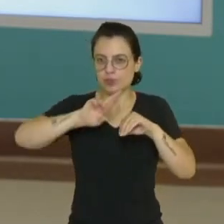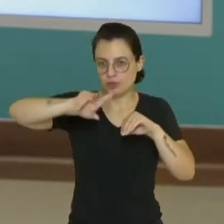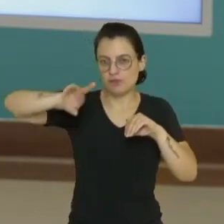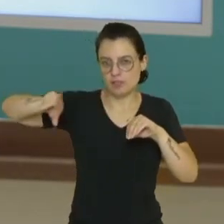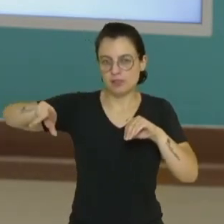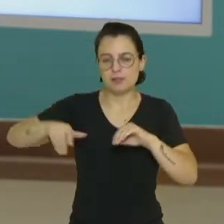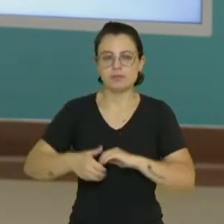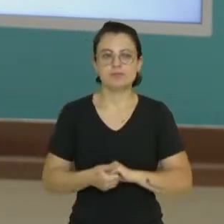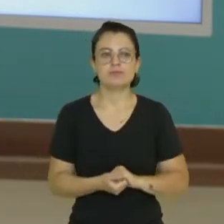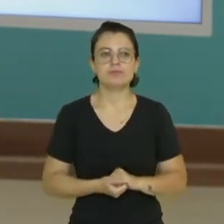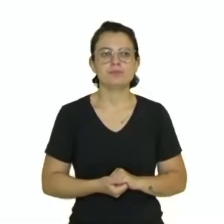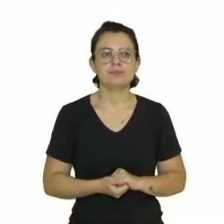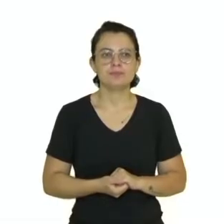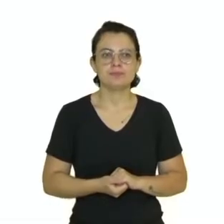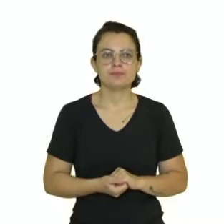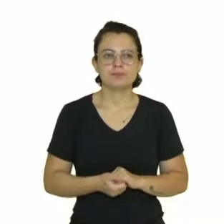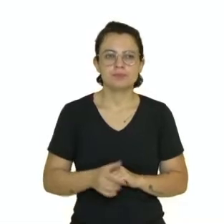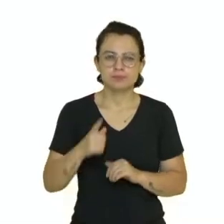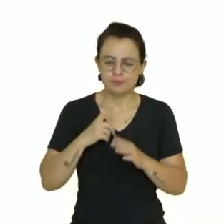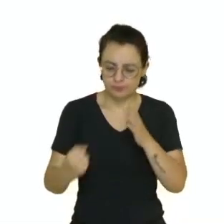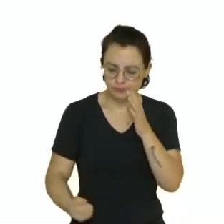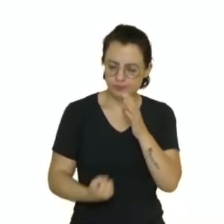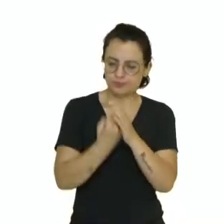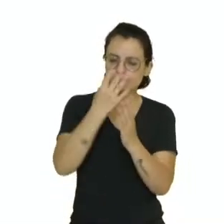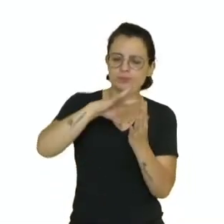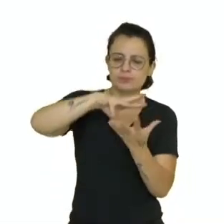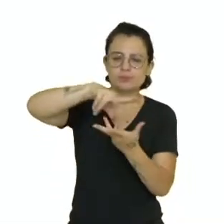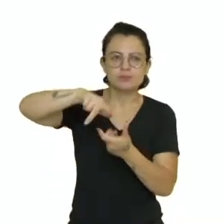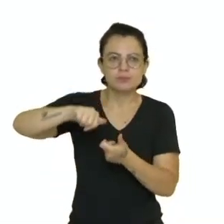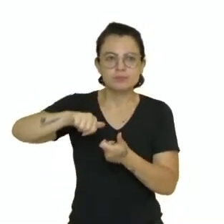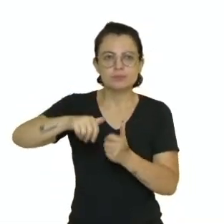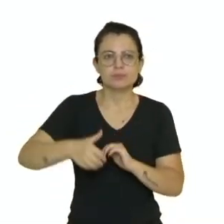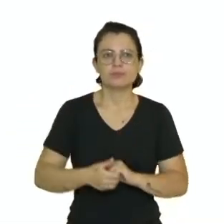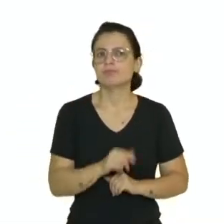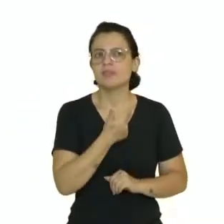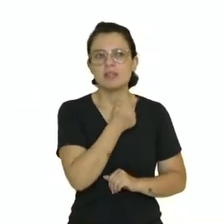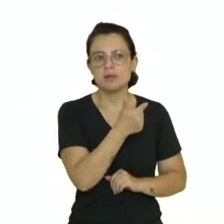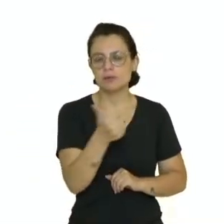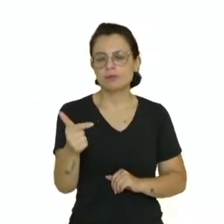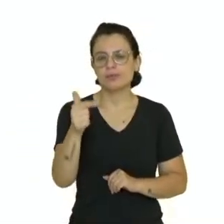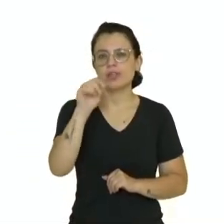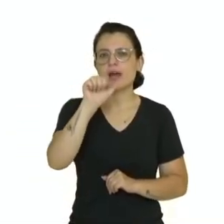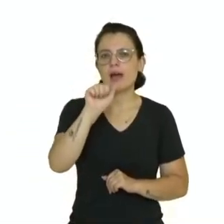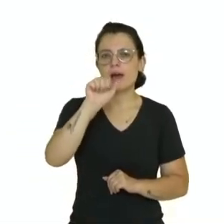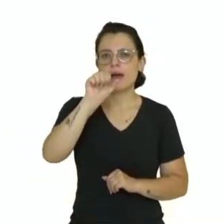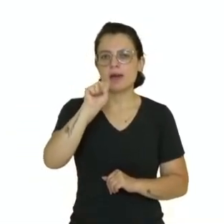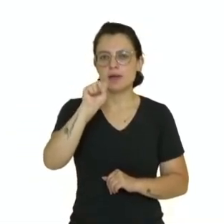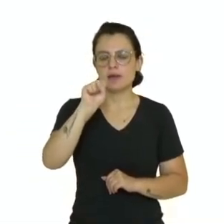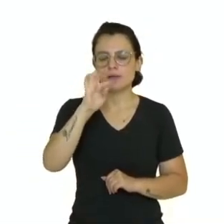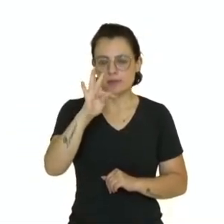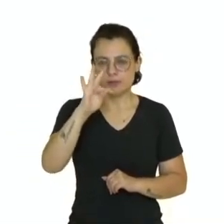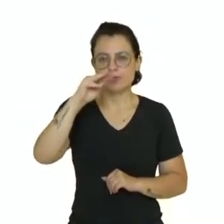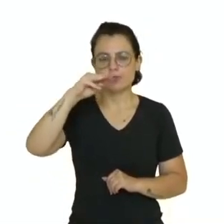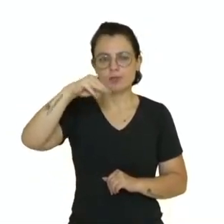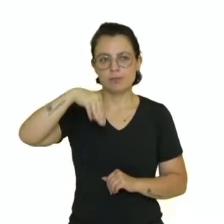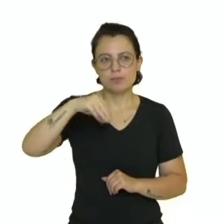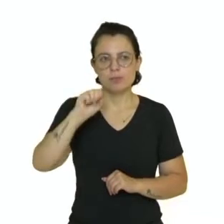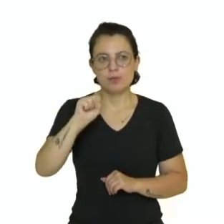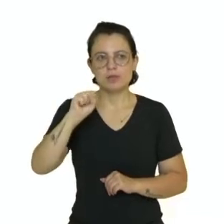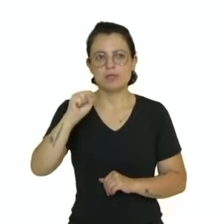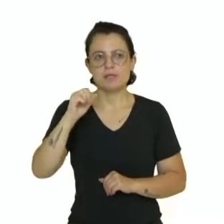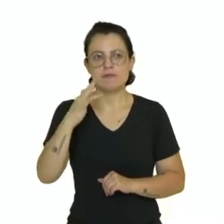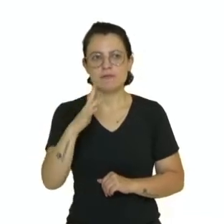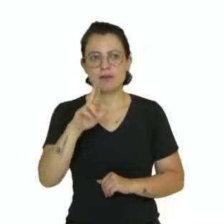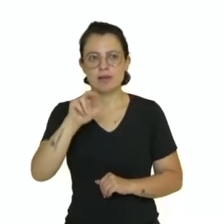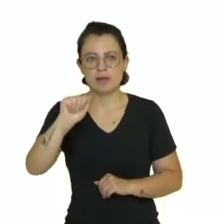distintos. No surgimento do planeta Terra, então não havia atmosfera. Nós já falamos sobre isso.